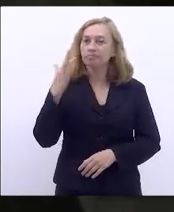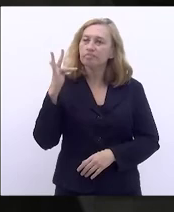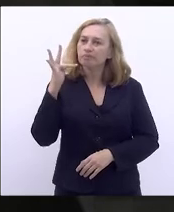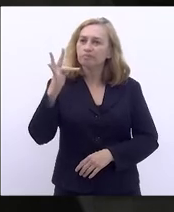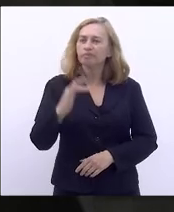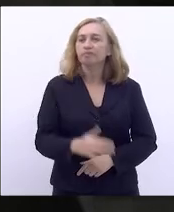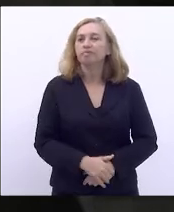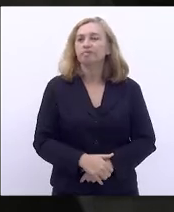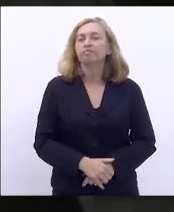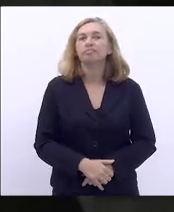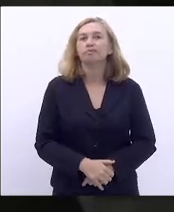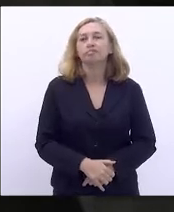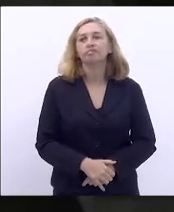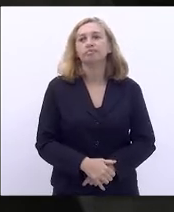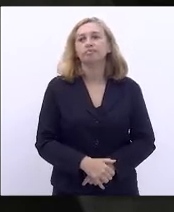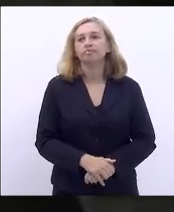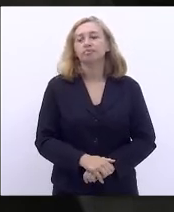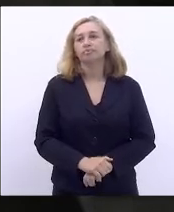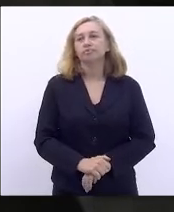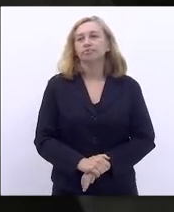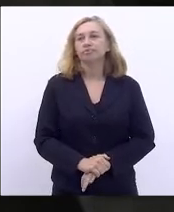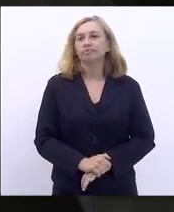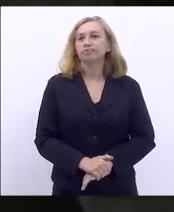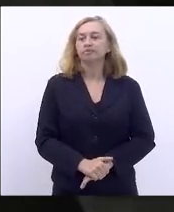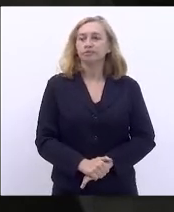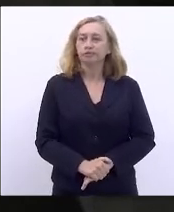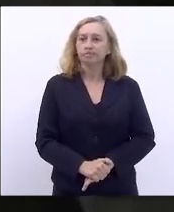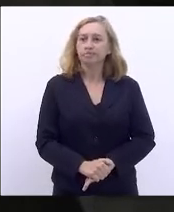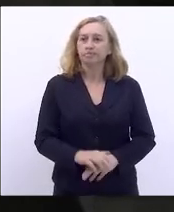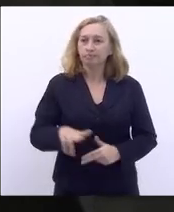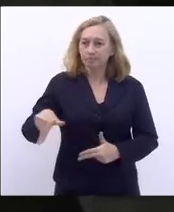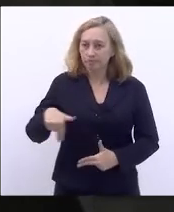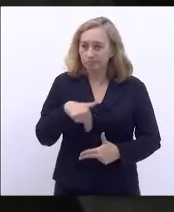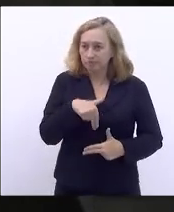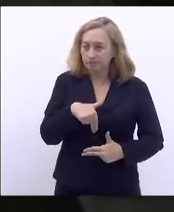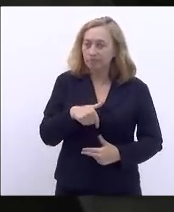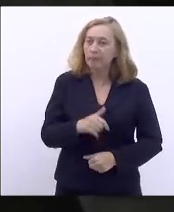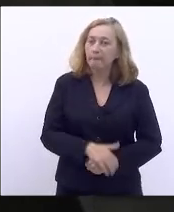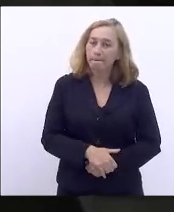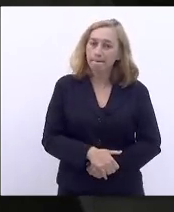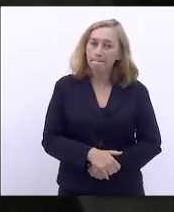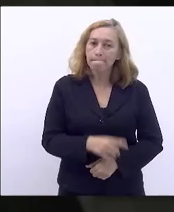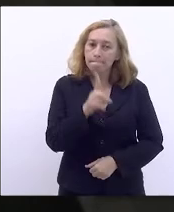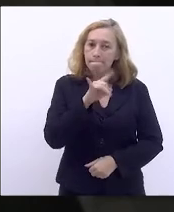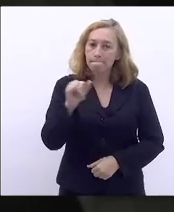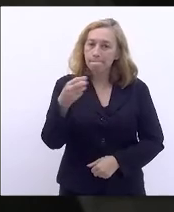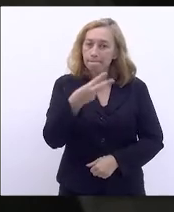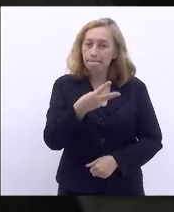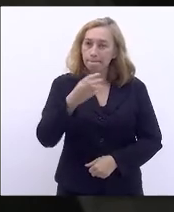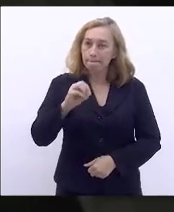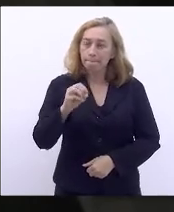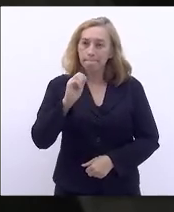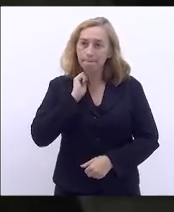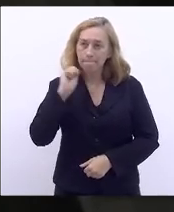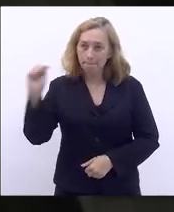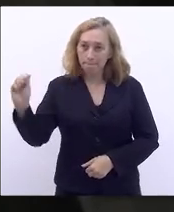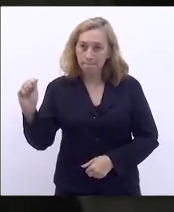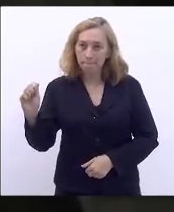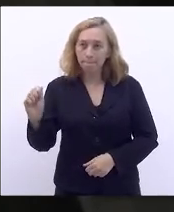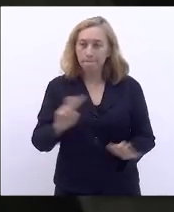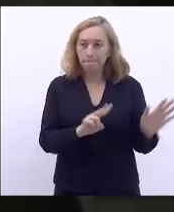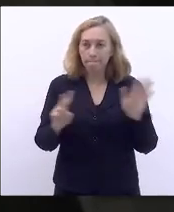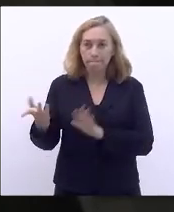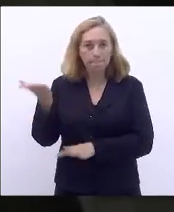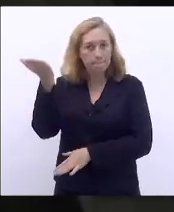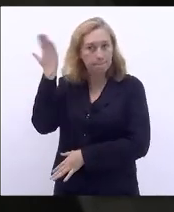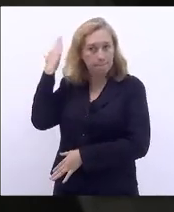brevemente, porque eu não queria deixar de falar sobre isso da tribuna, mas no dia 30 de abril, portanto, na semana passada,